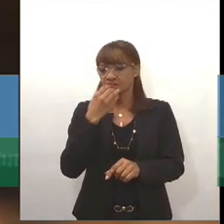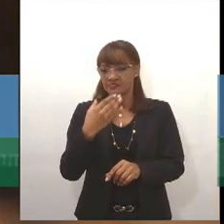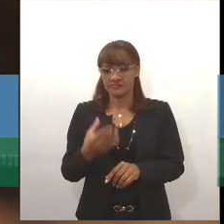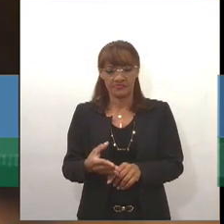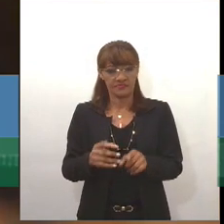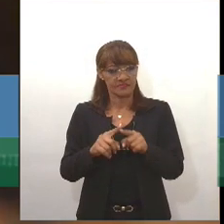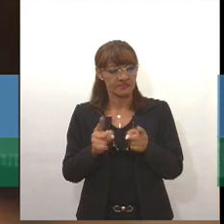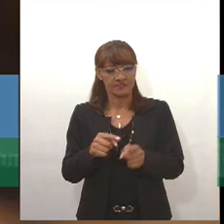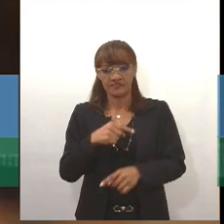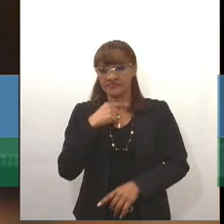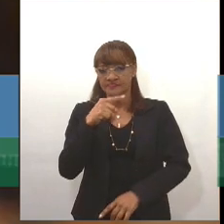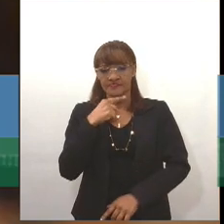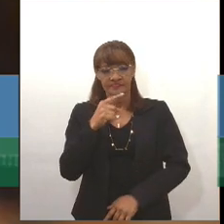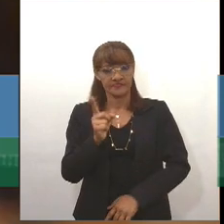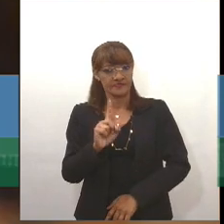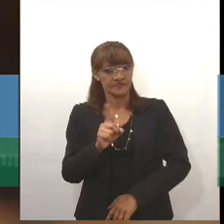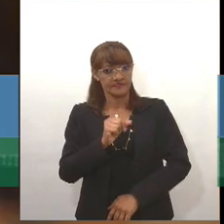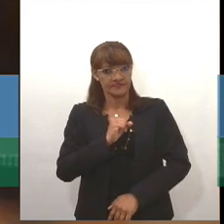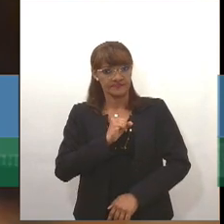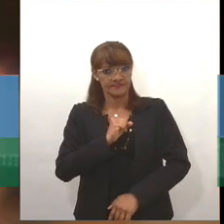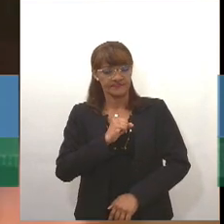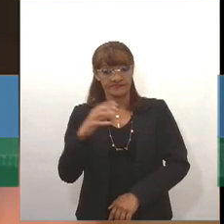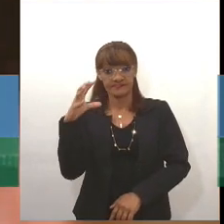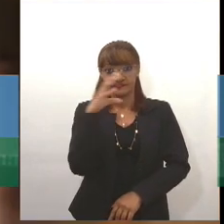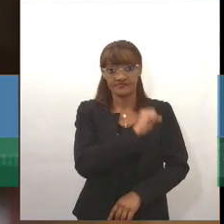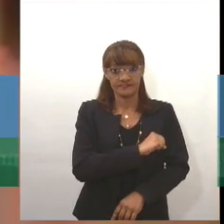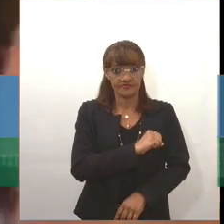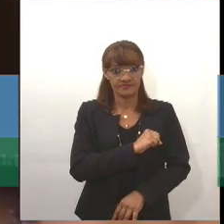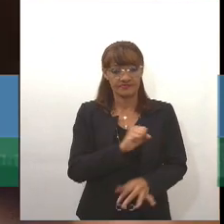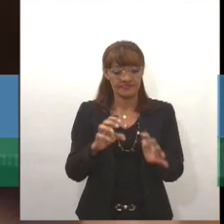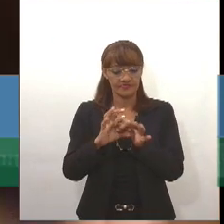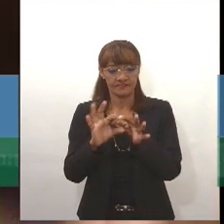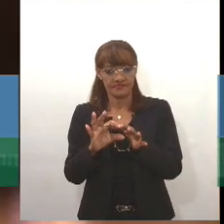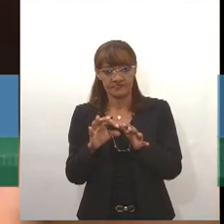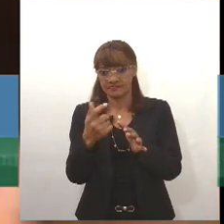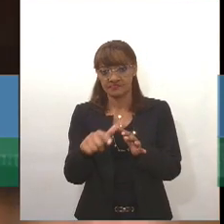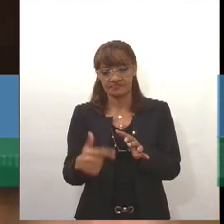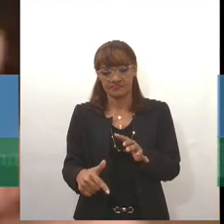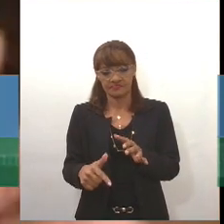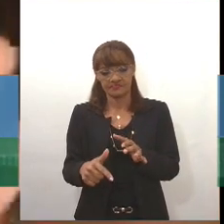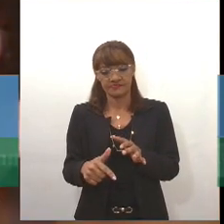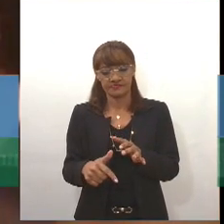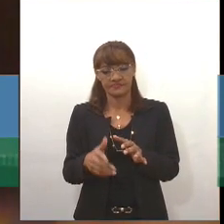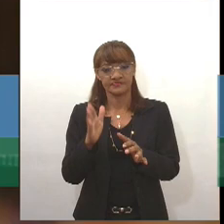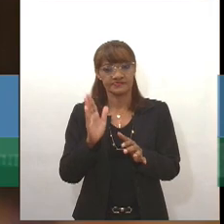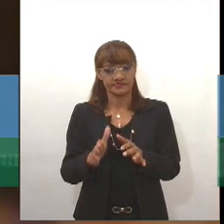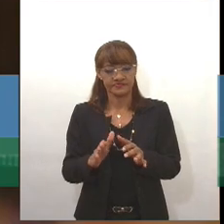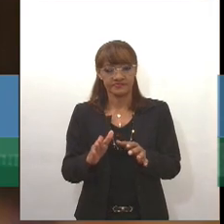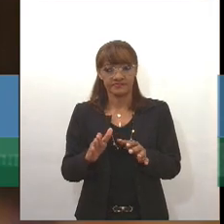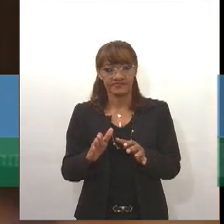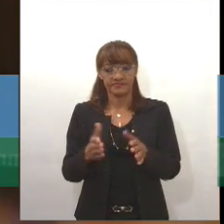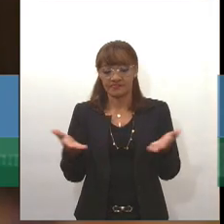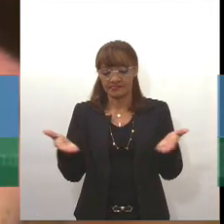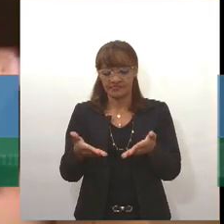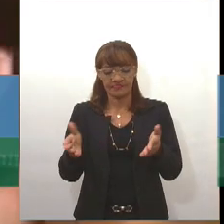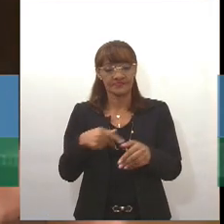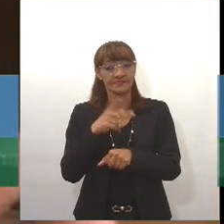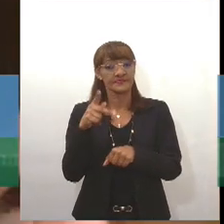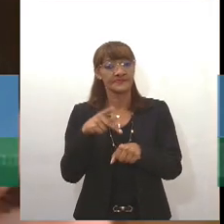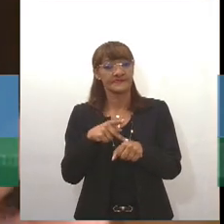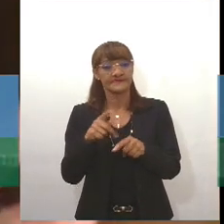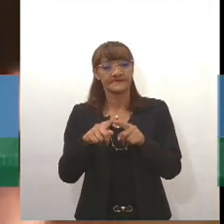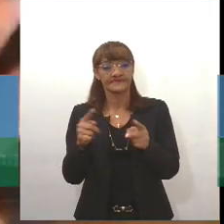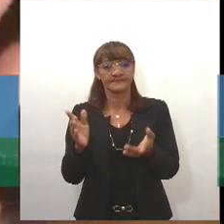isso de maneira rápida ah em função da complexidade do país mas alguns ajustes